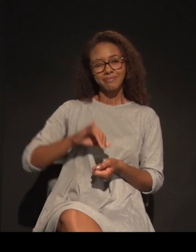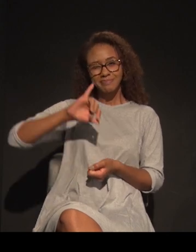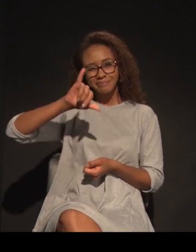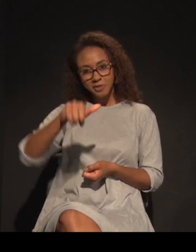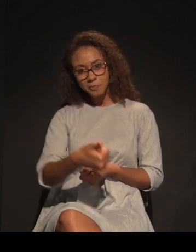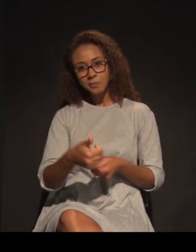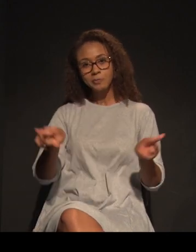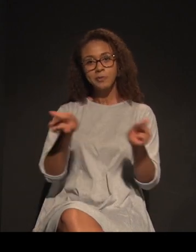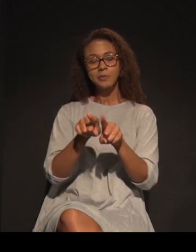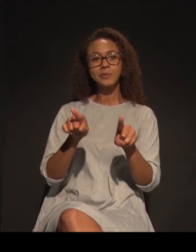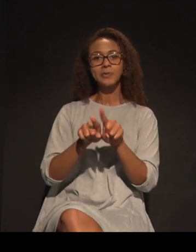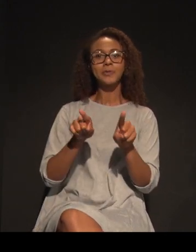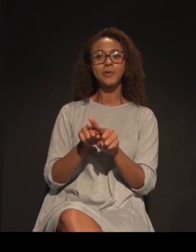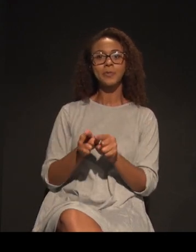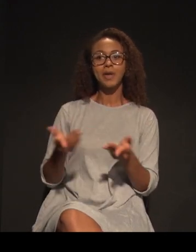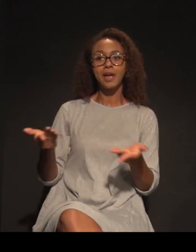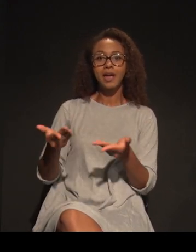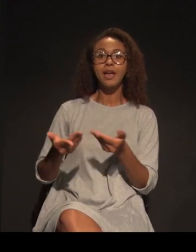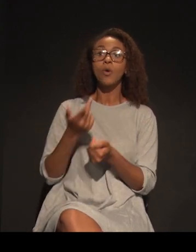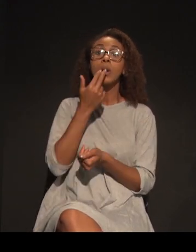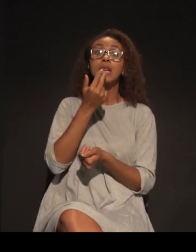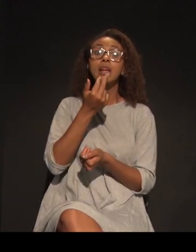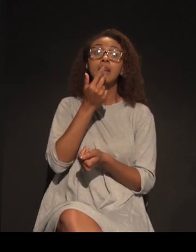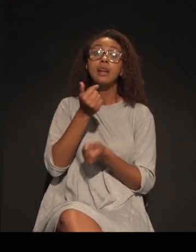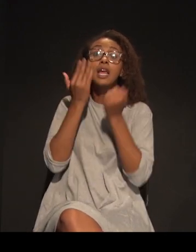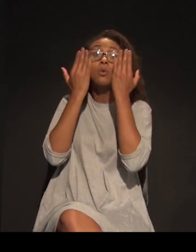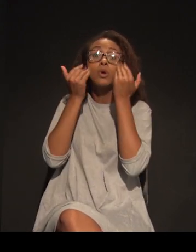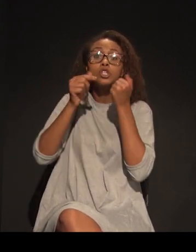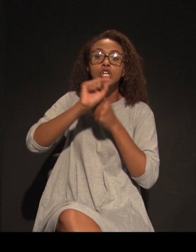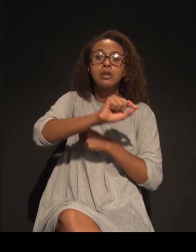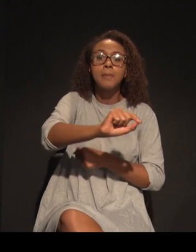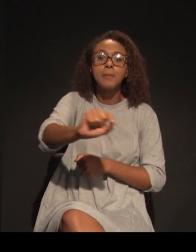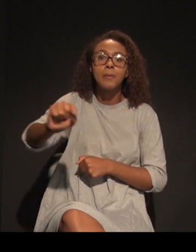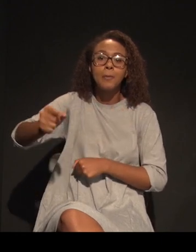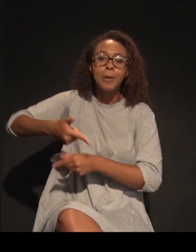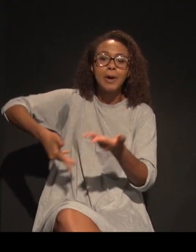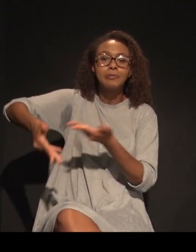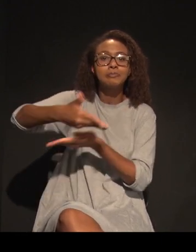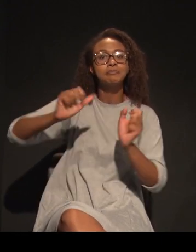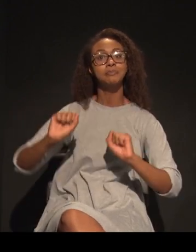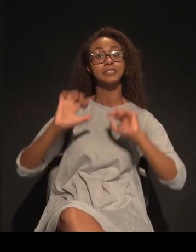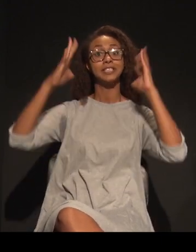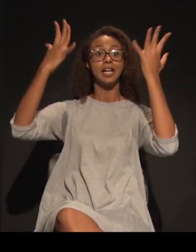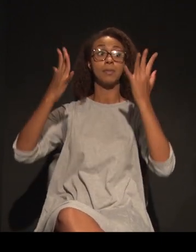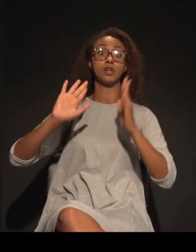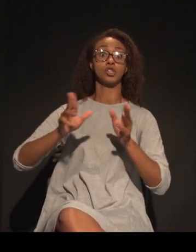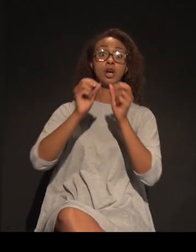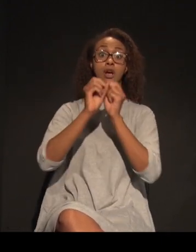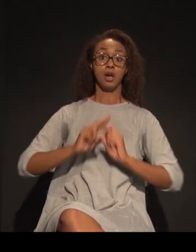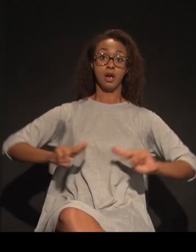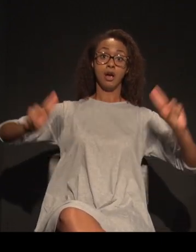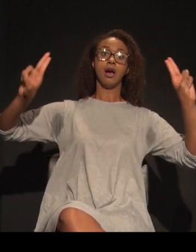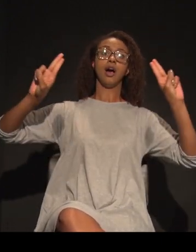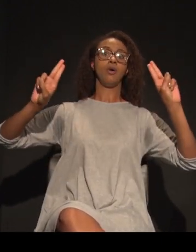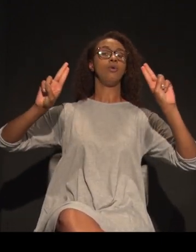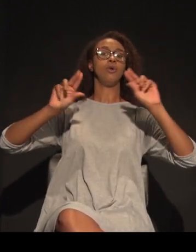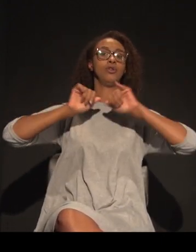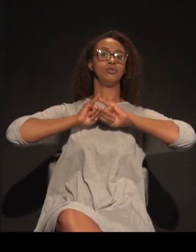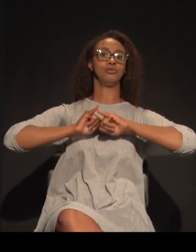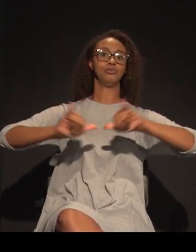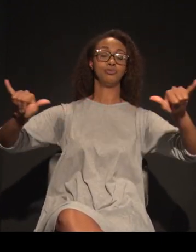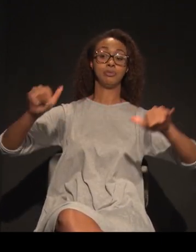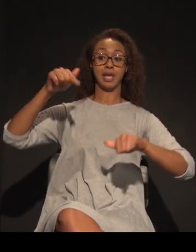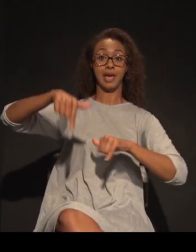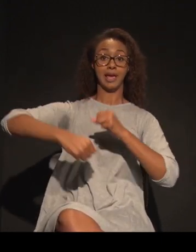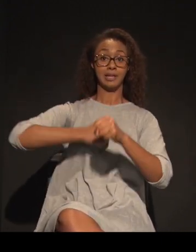da celebração das línguas indígenas que foi proclamada pela pela onu no ano passado esse ano é o ano internacional